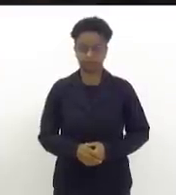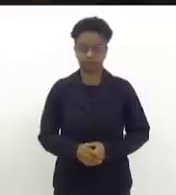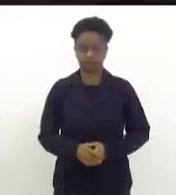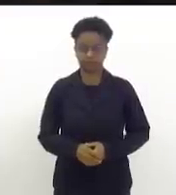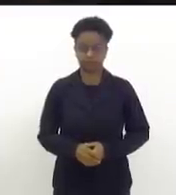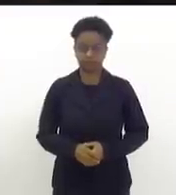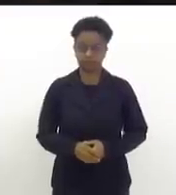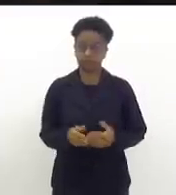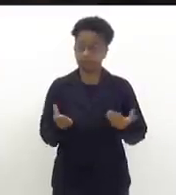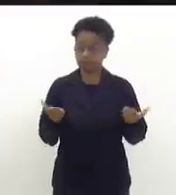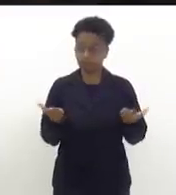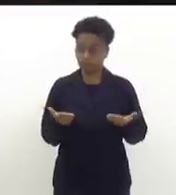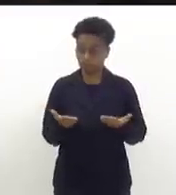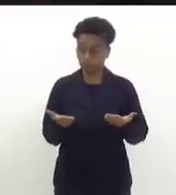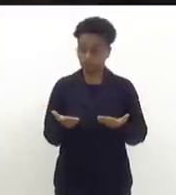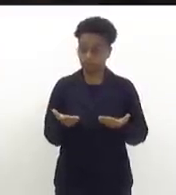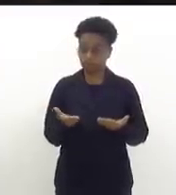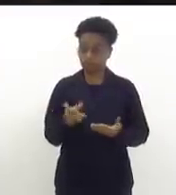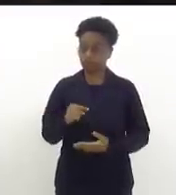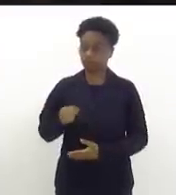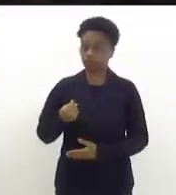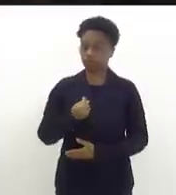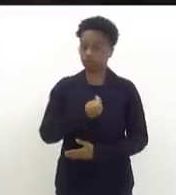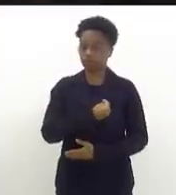Nós estamos comemorando